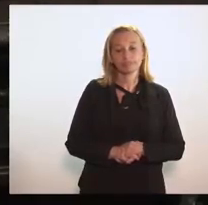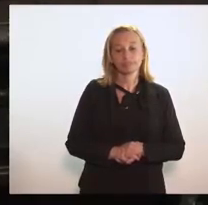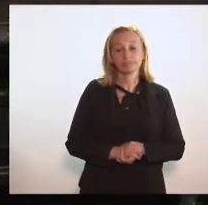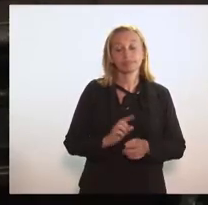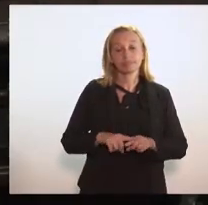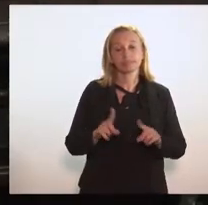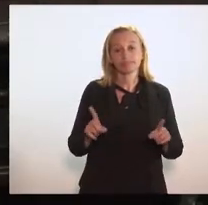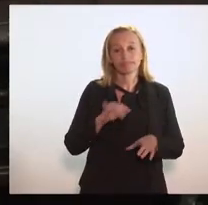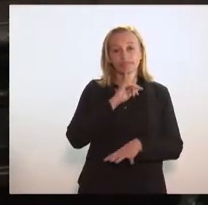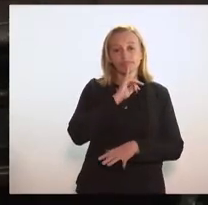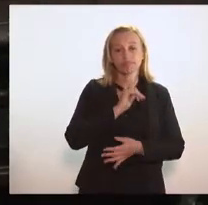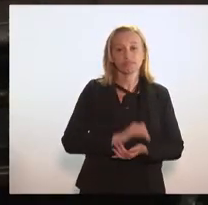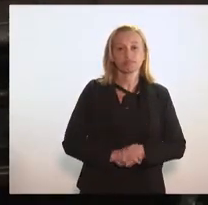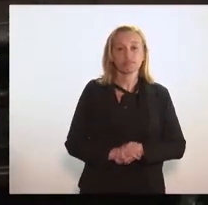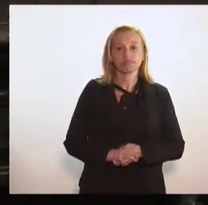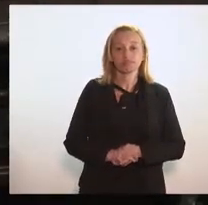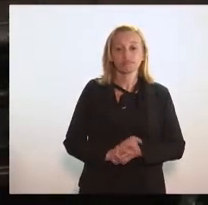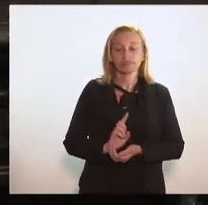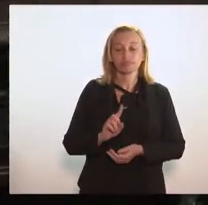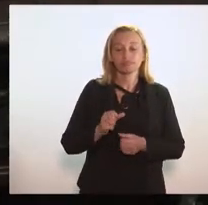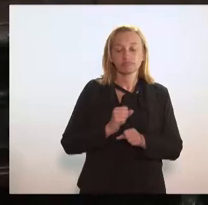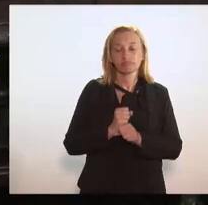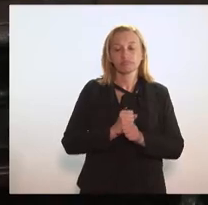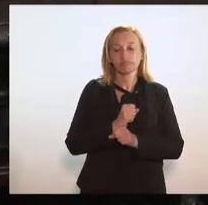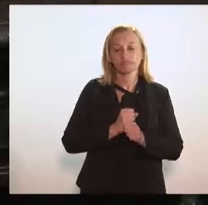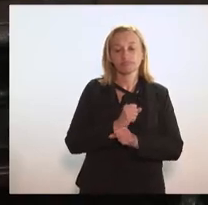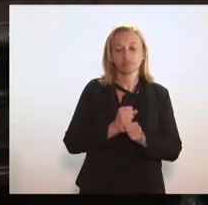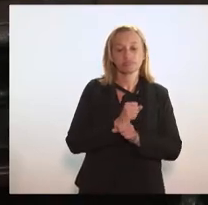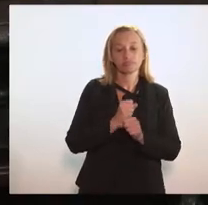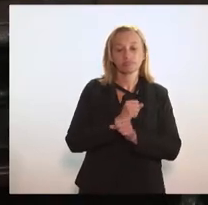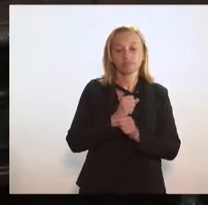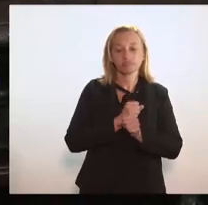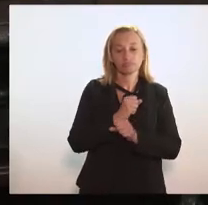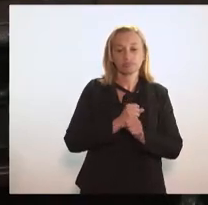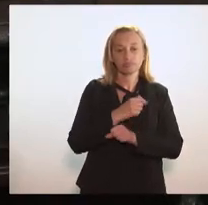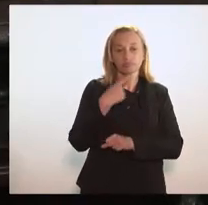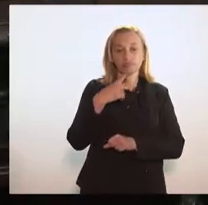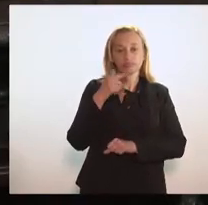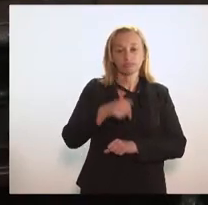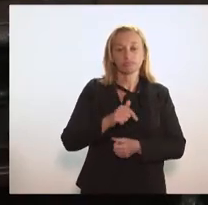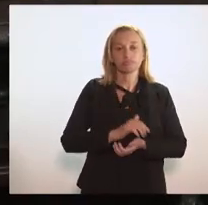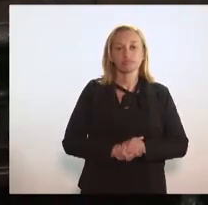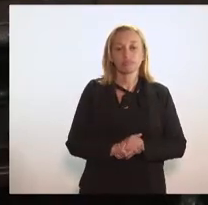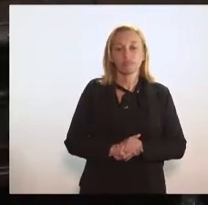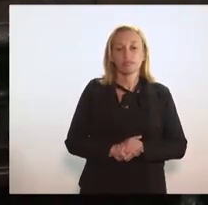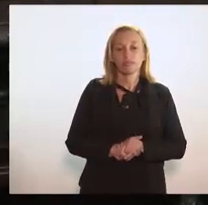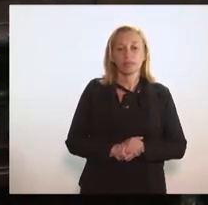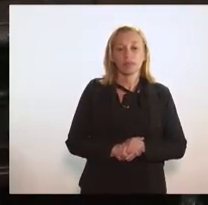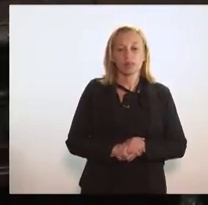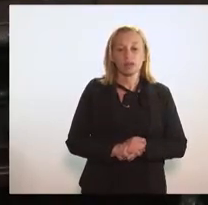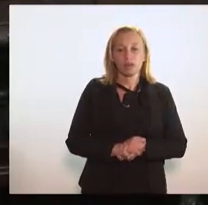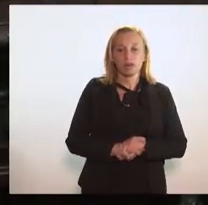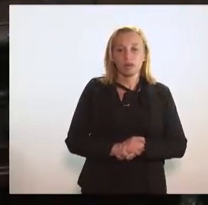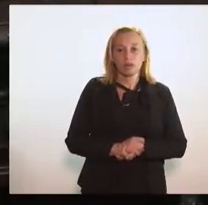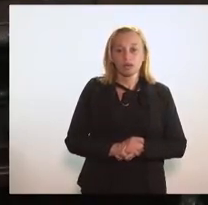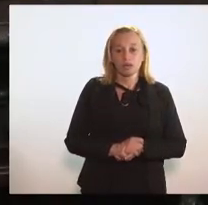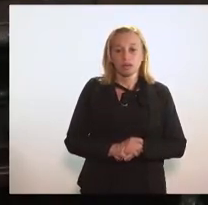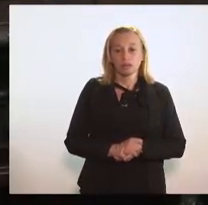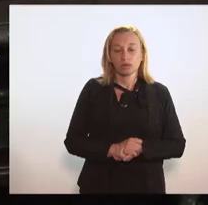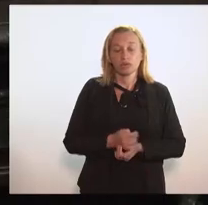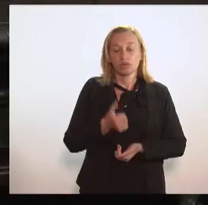o mais lamentável após tantos anos estamos falando aqui eu